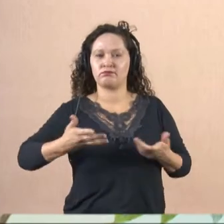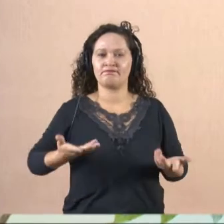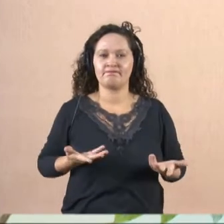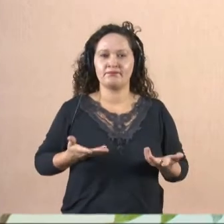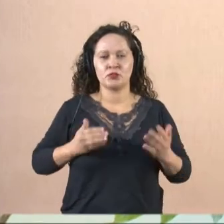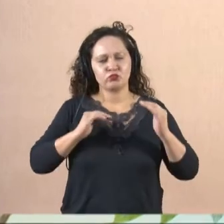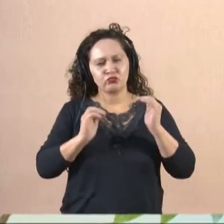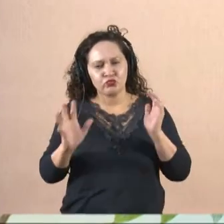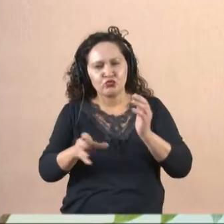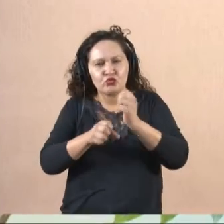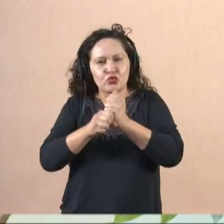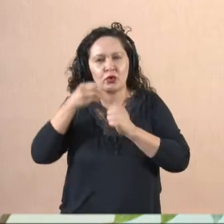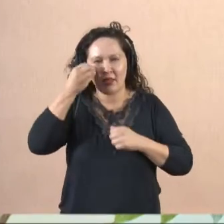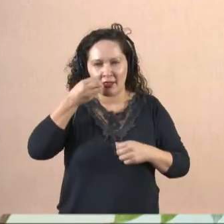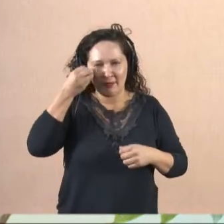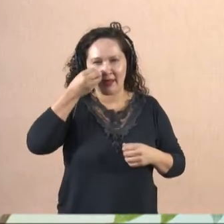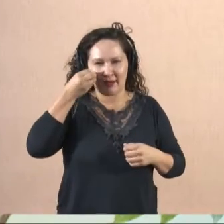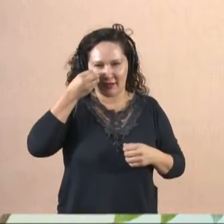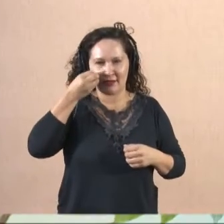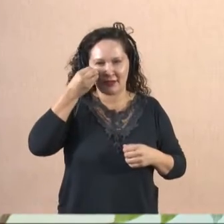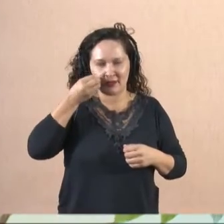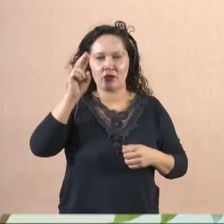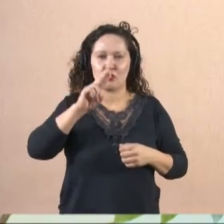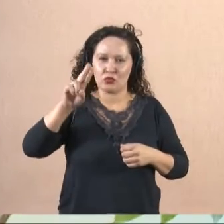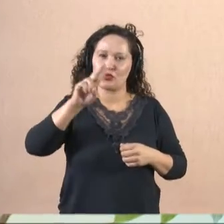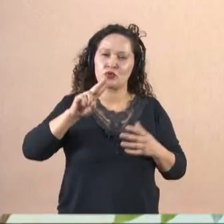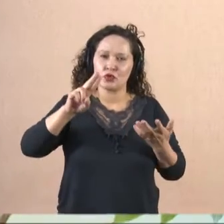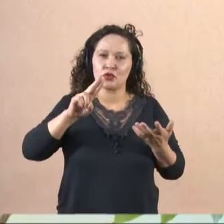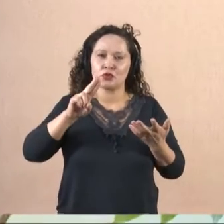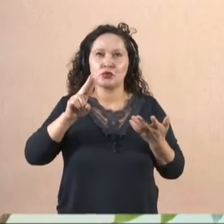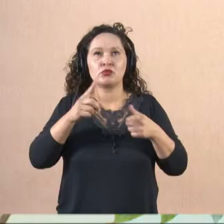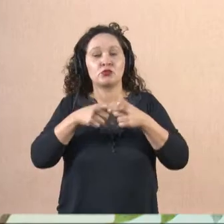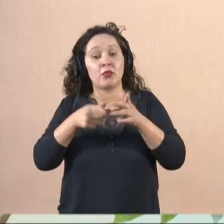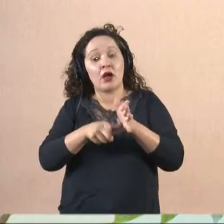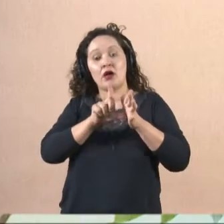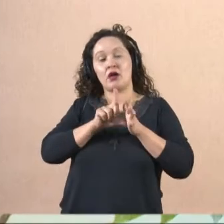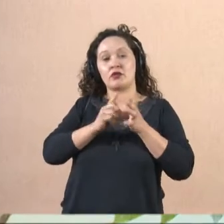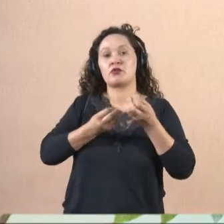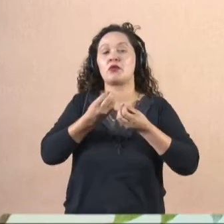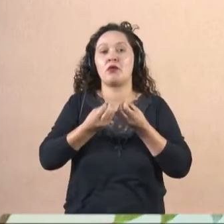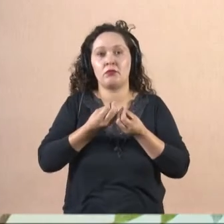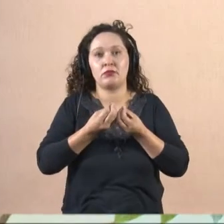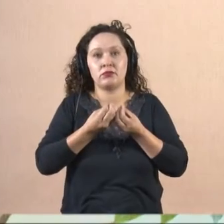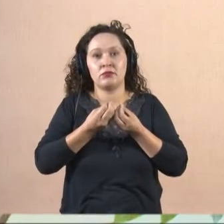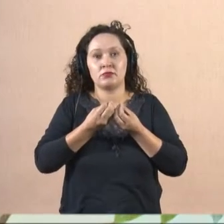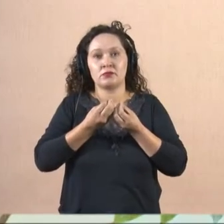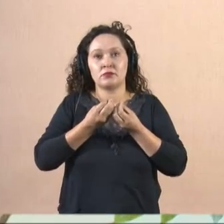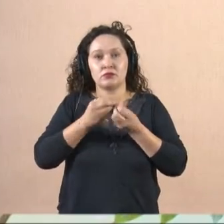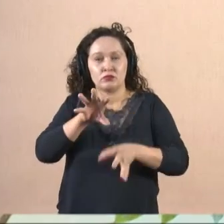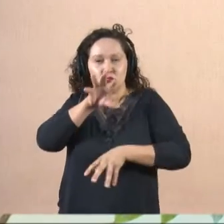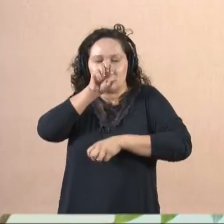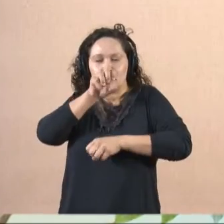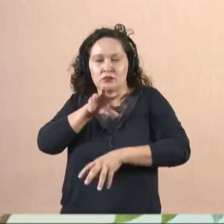mas acumular as experiências no através de looks dos casos anteriores como a síndrome